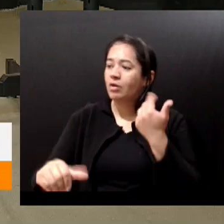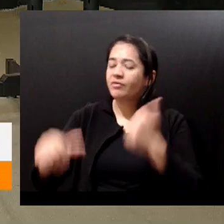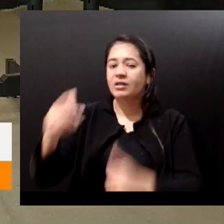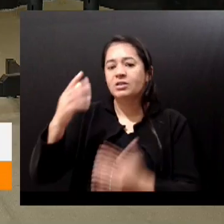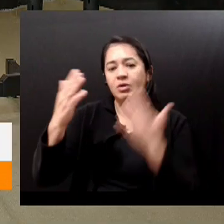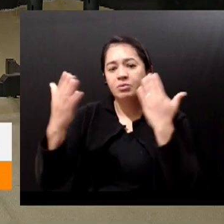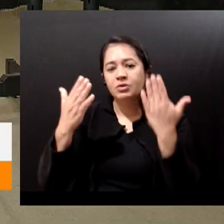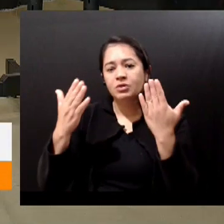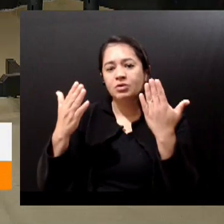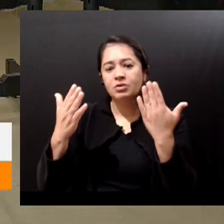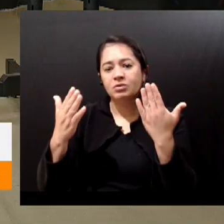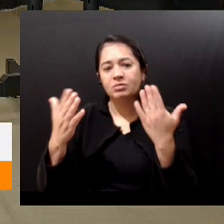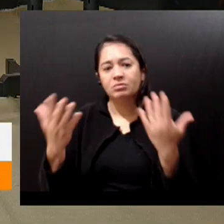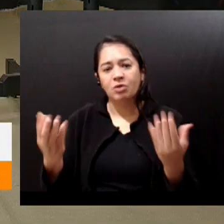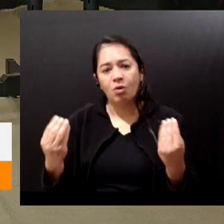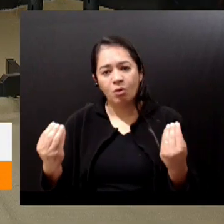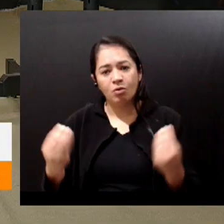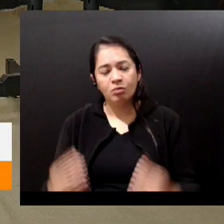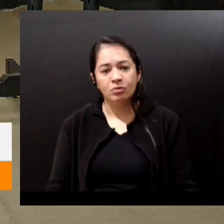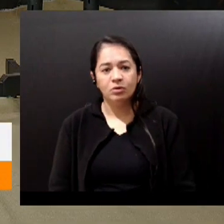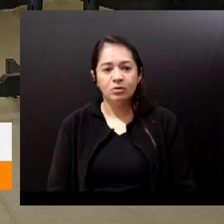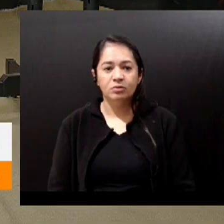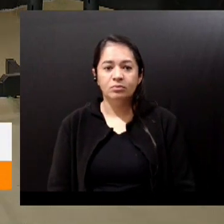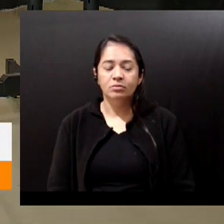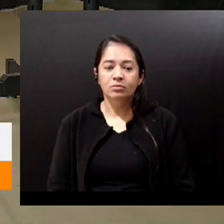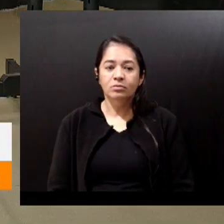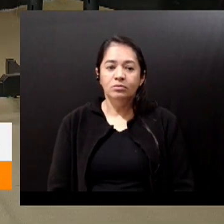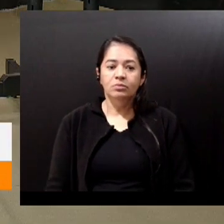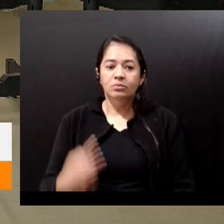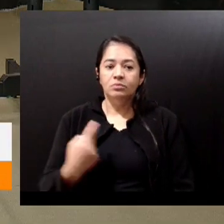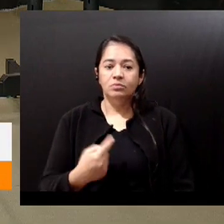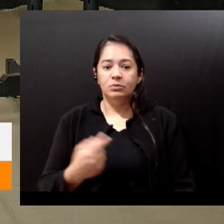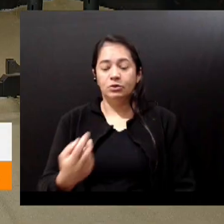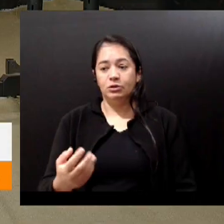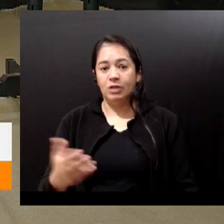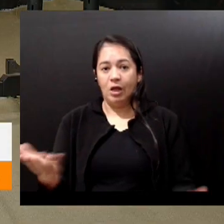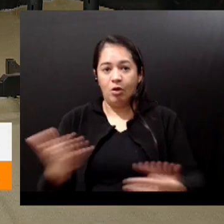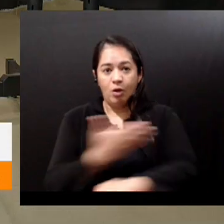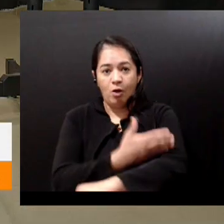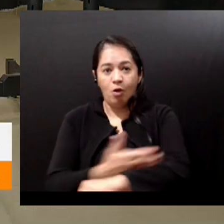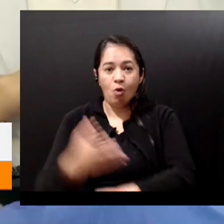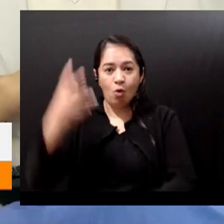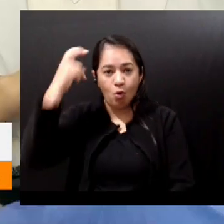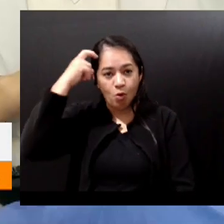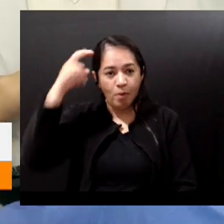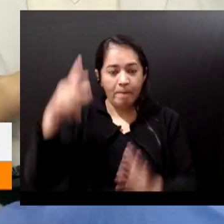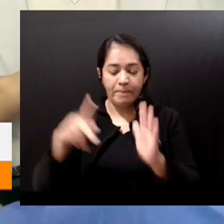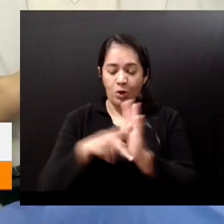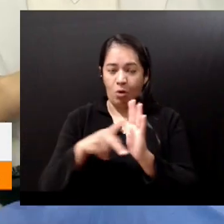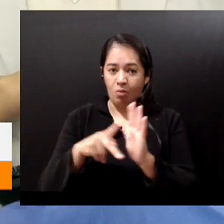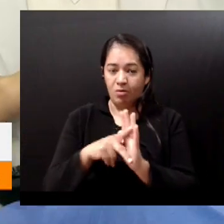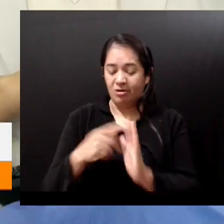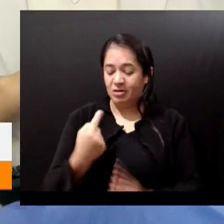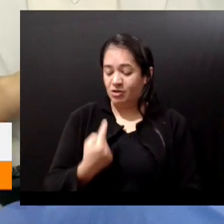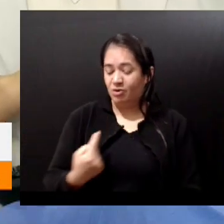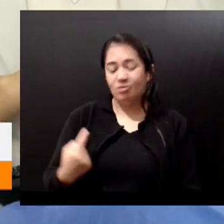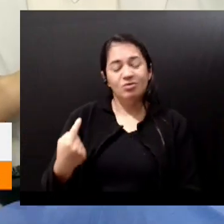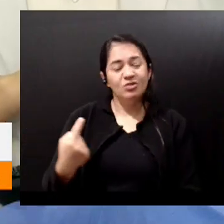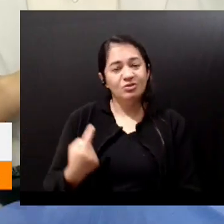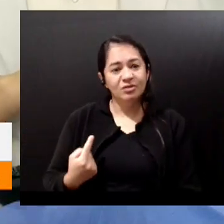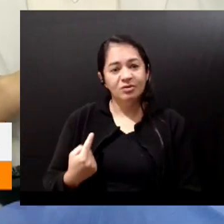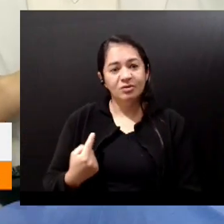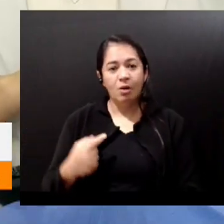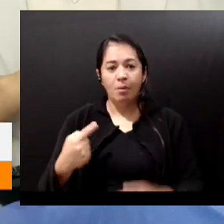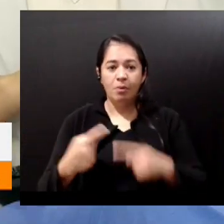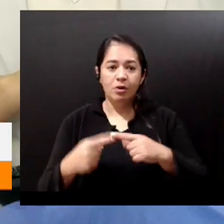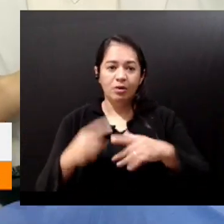narcisismo exacerbado que a gente vive? Nós estamos numa cultura, novamente, ela é individualista, as redes sociais trouxeram essa ideia do